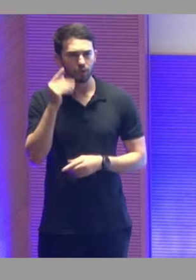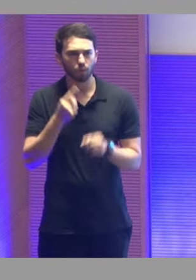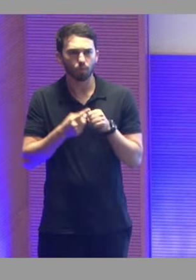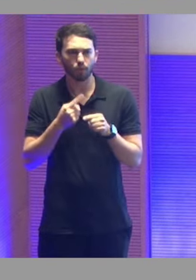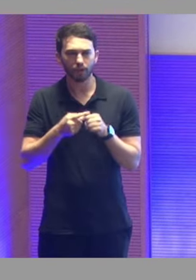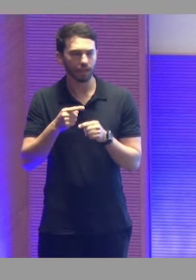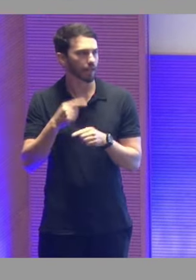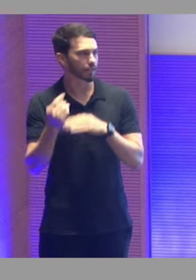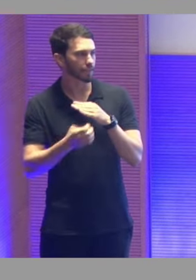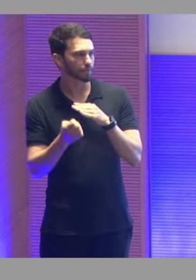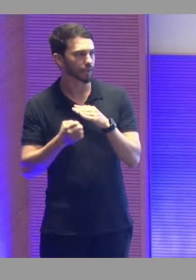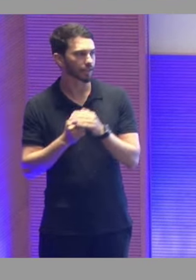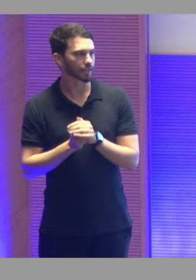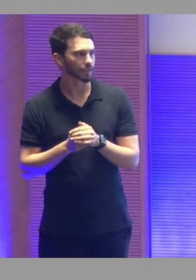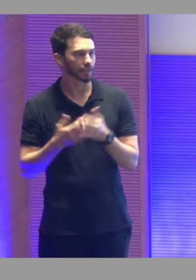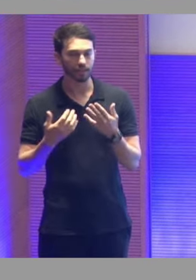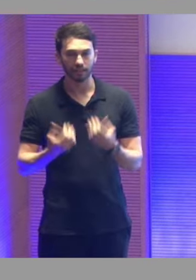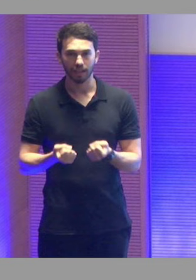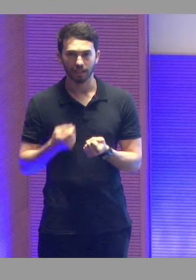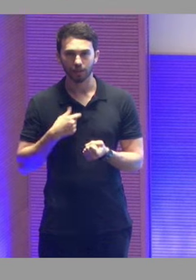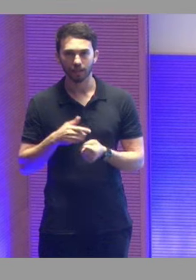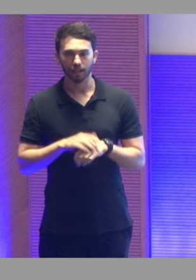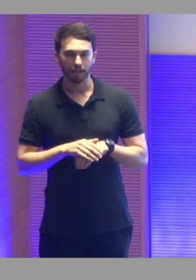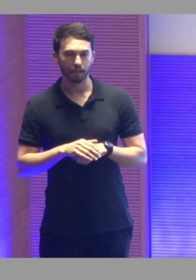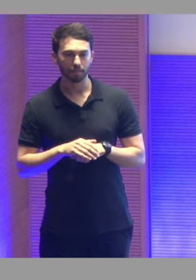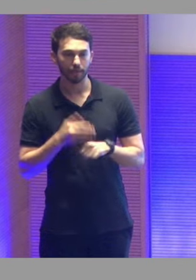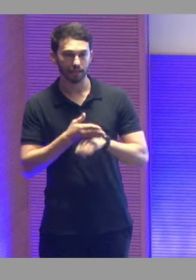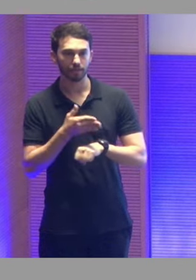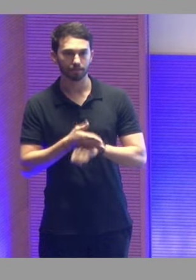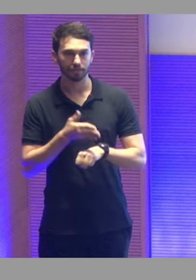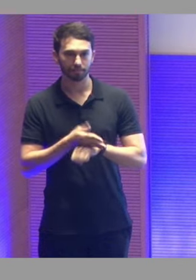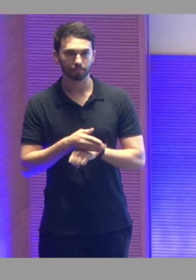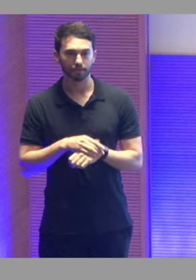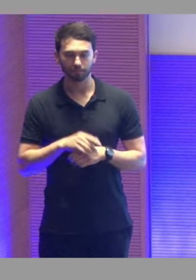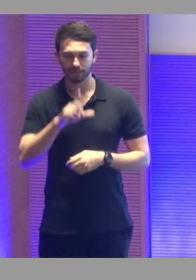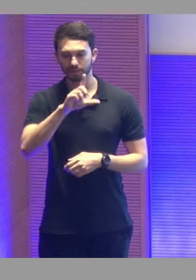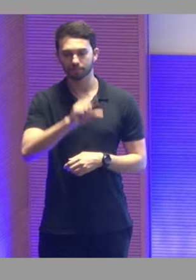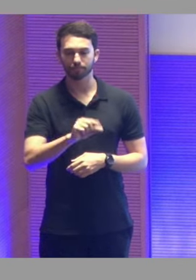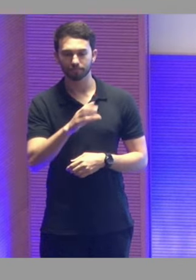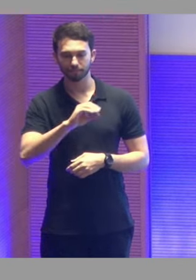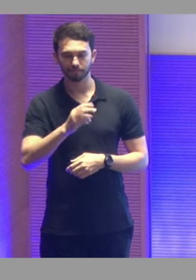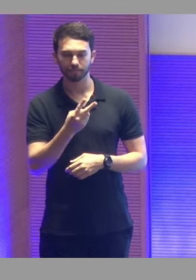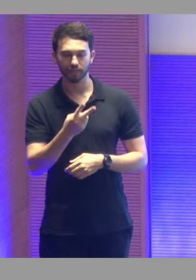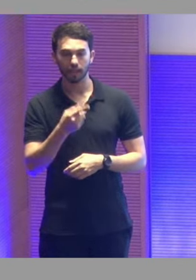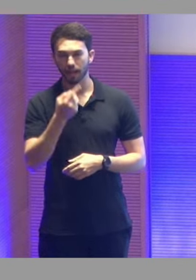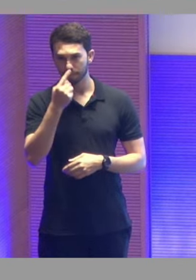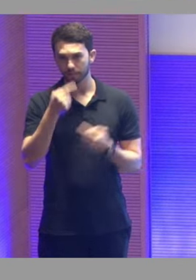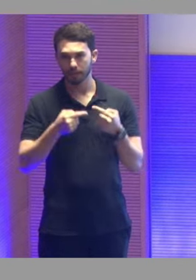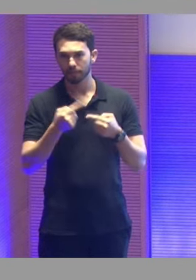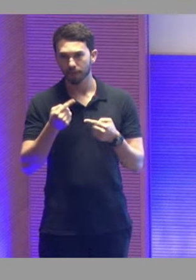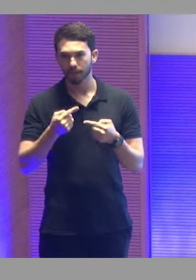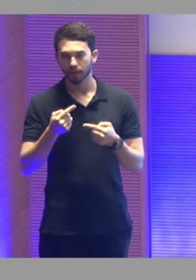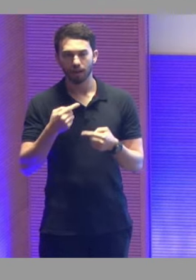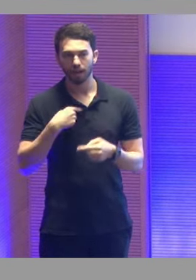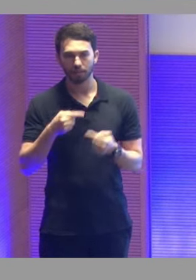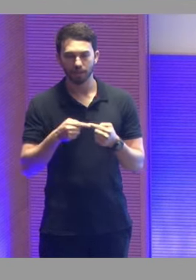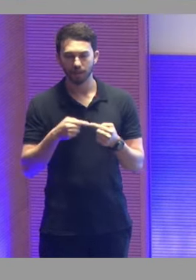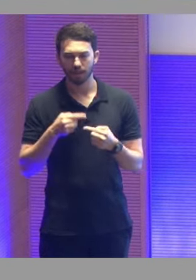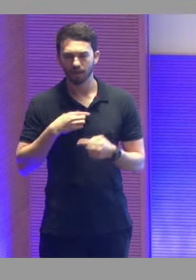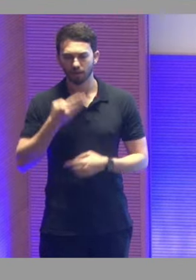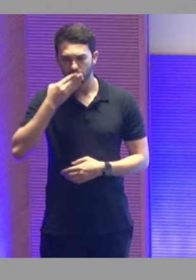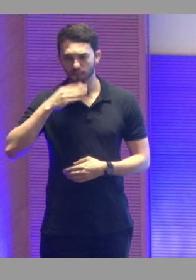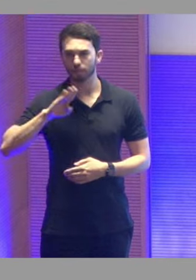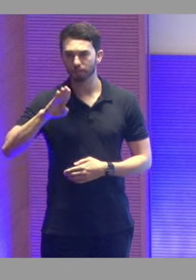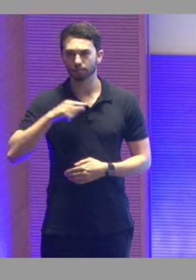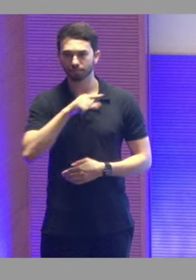para adotar esses compromissos de mitigação ali o que a gente mais ouviu das organizações é primeiro um comprometimento mesmo com a agenda climática então